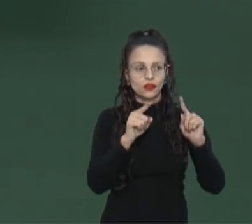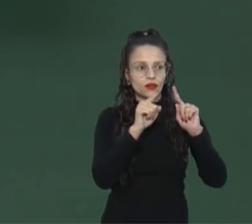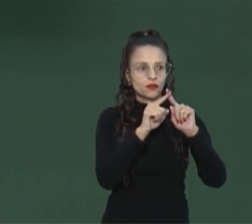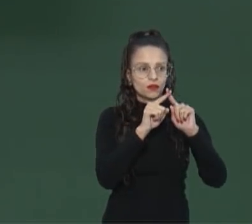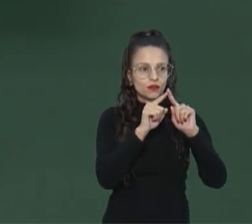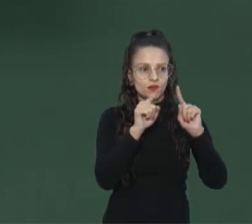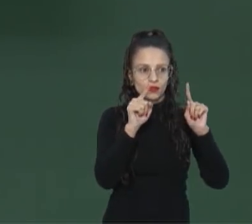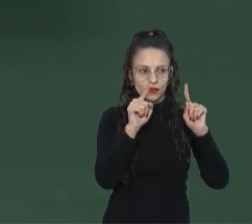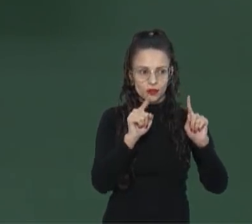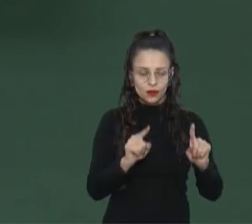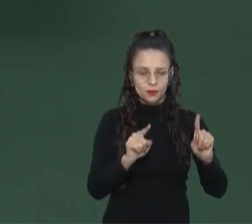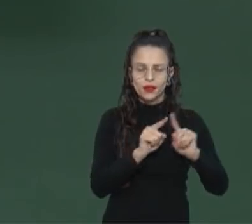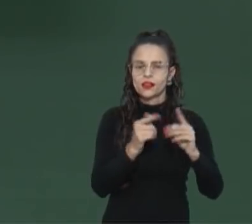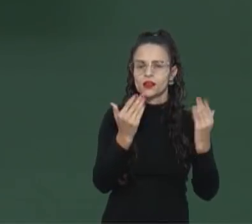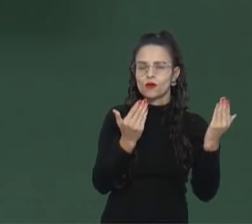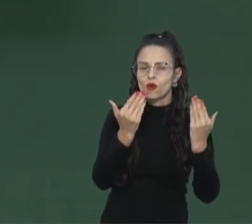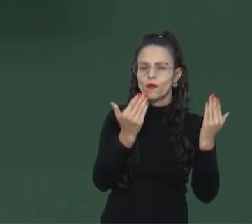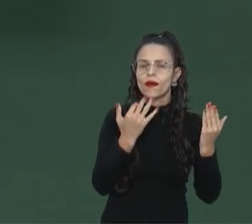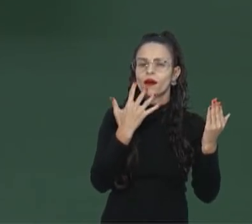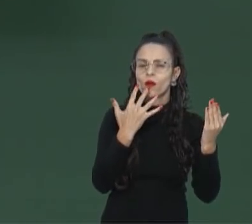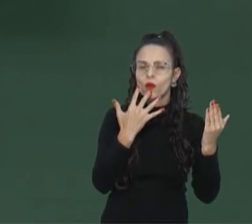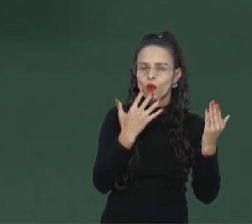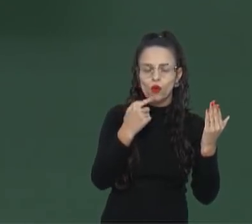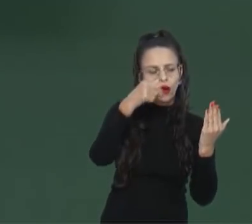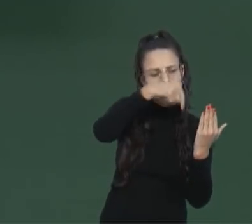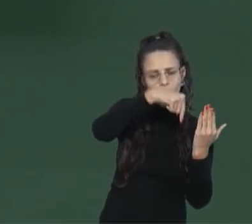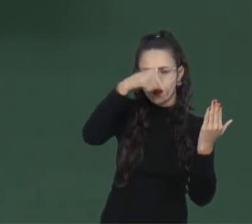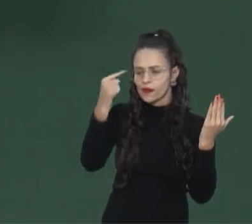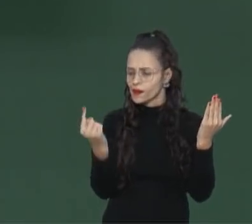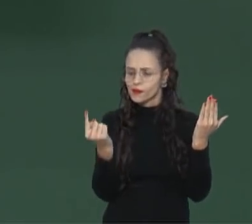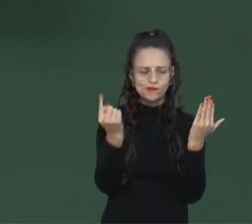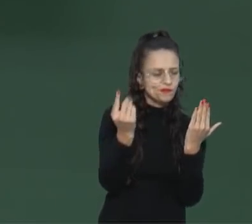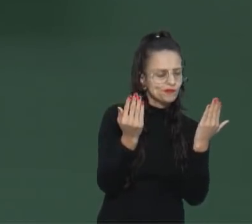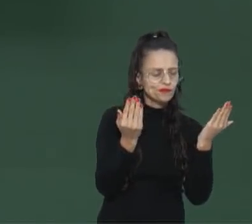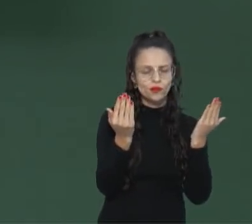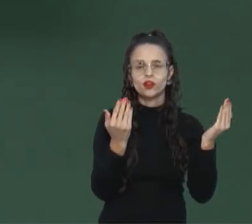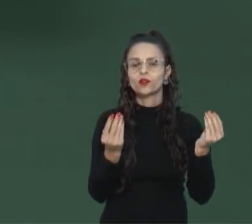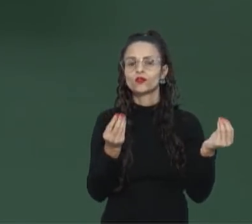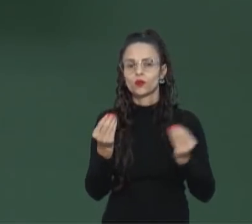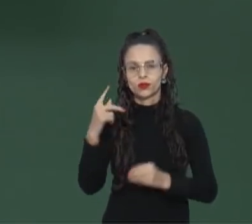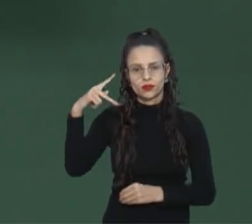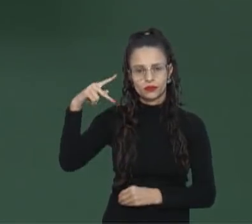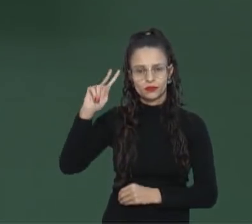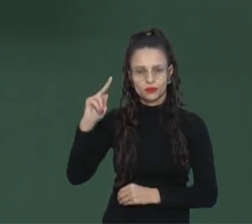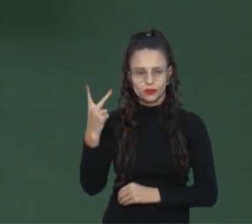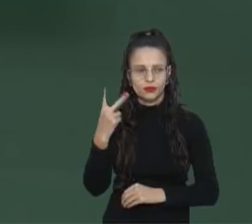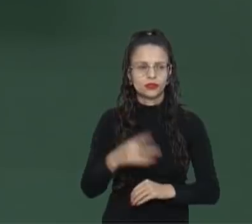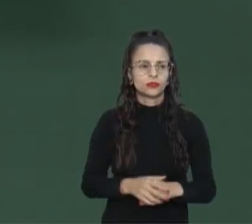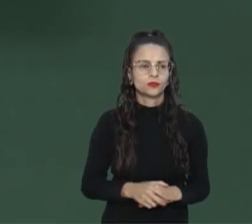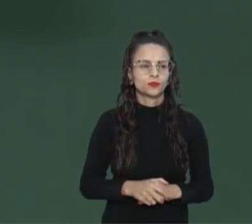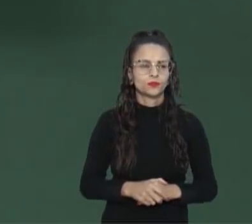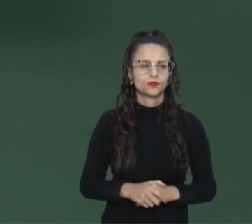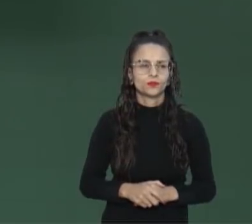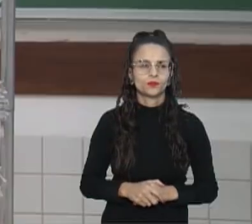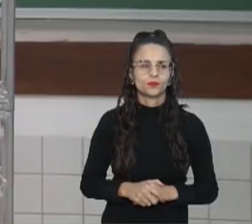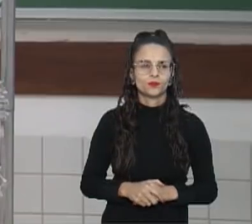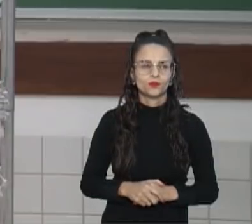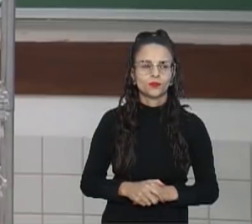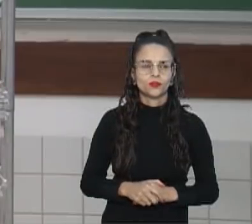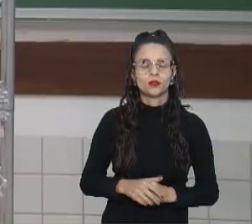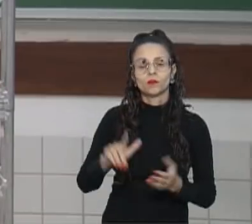tabela aqui, que nós vamos comparar a cor que a tirinha fica com a tabela, para saber o pH da solução. Papel